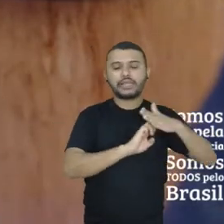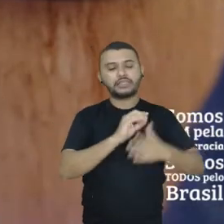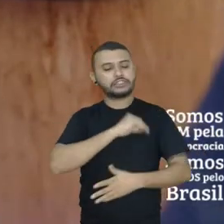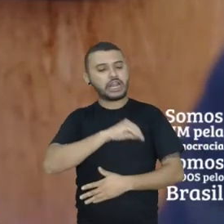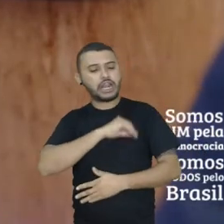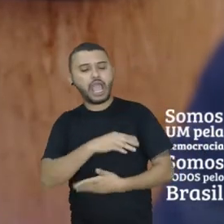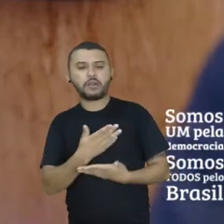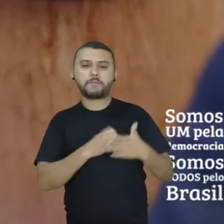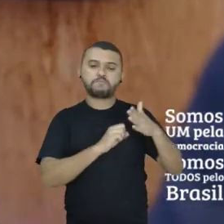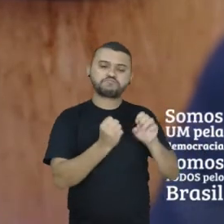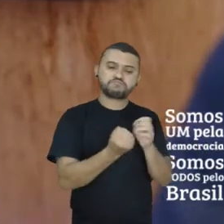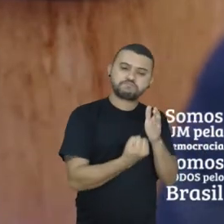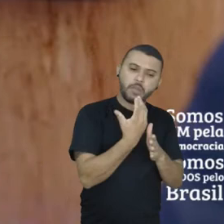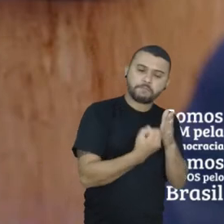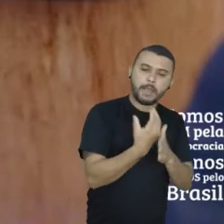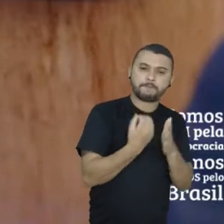por